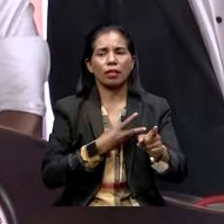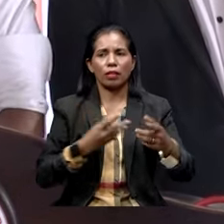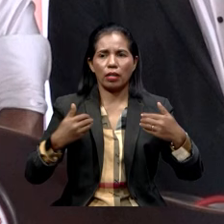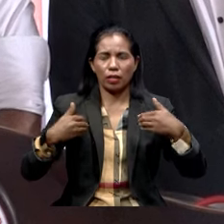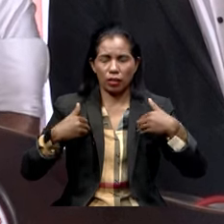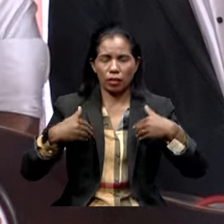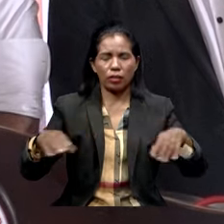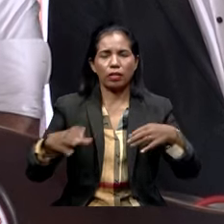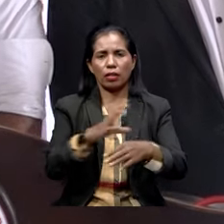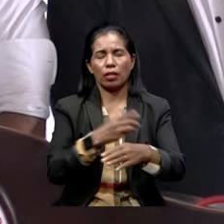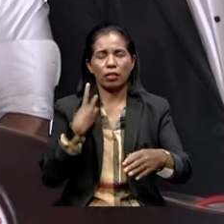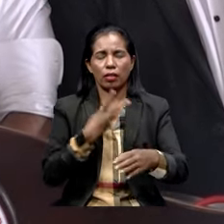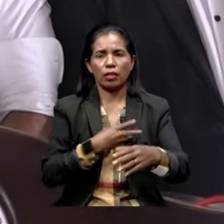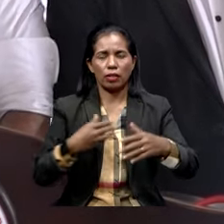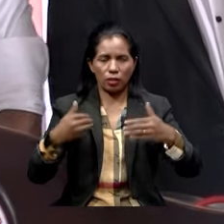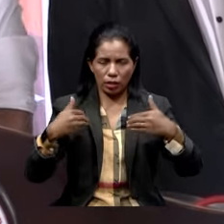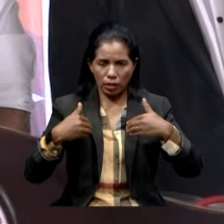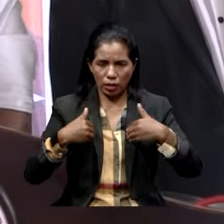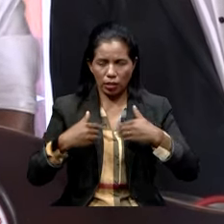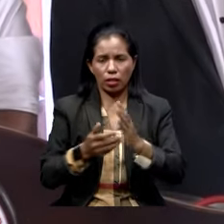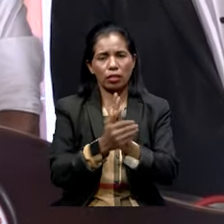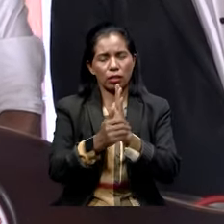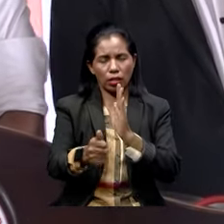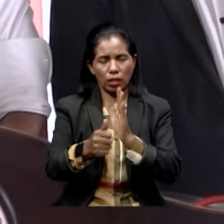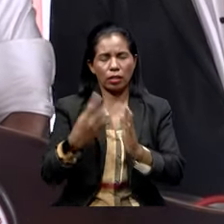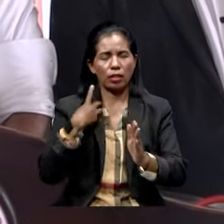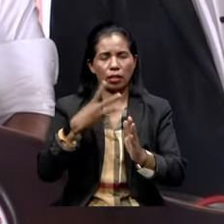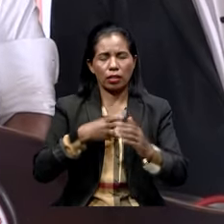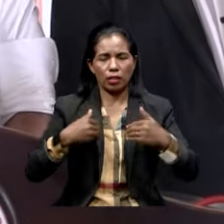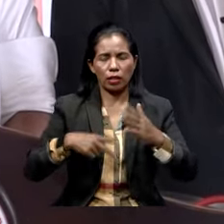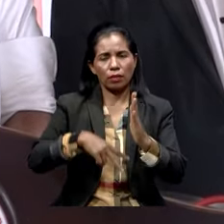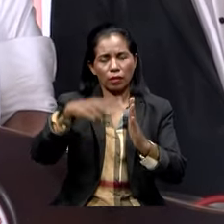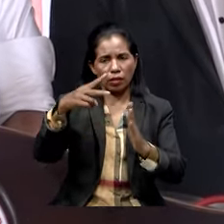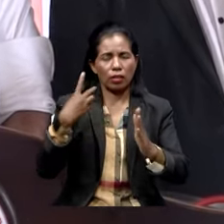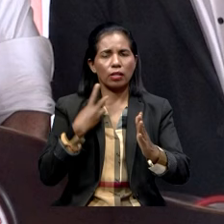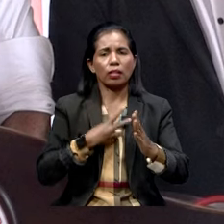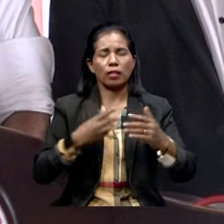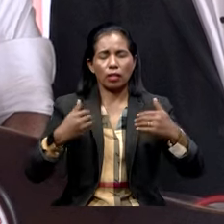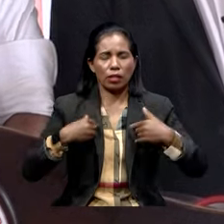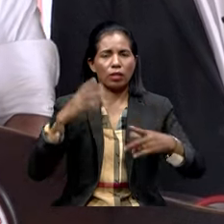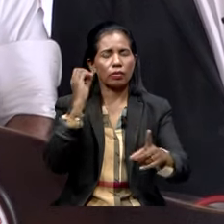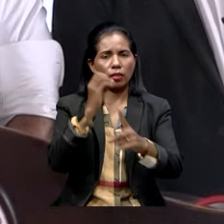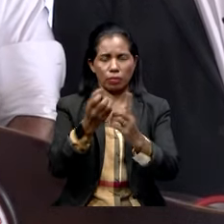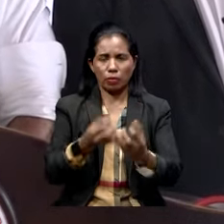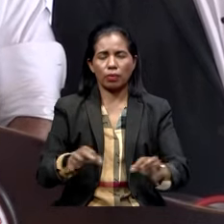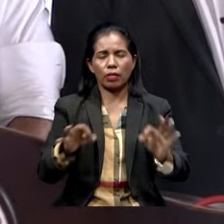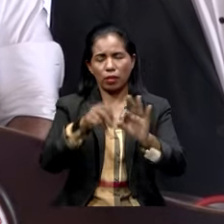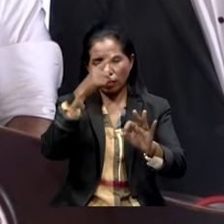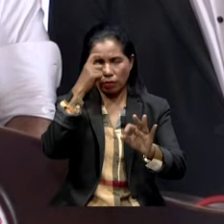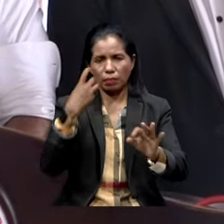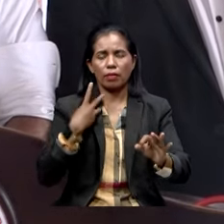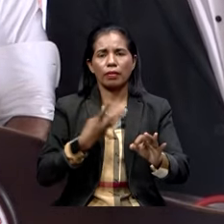rasik, ita iha dimensaun rasik, ita iha valor rasik, ita iha objetivo principal. Tama-sama kita musu depois